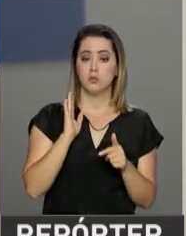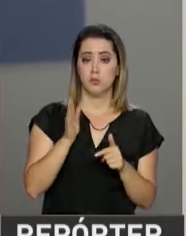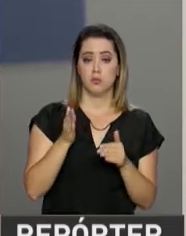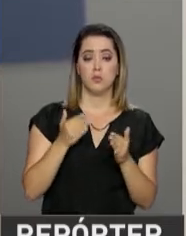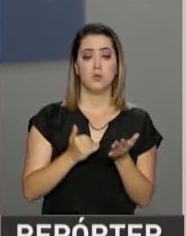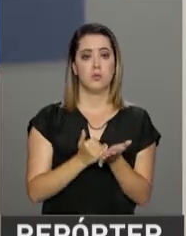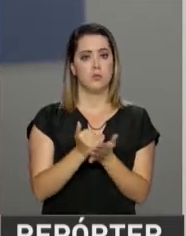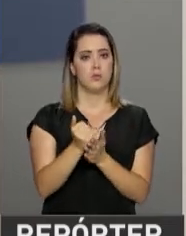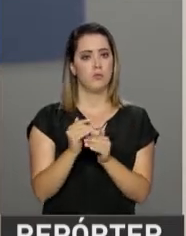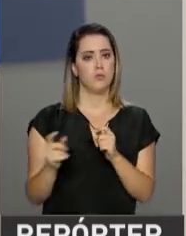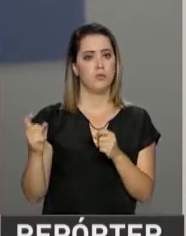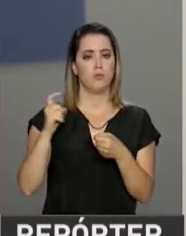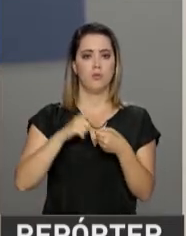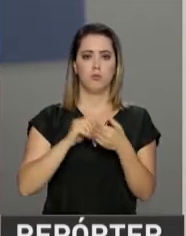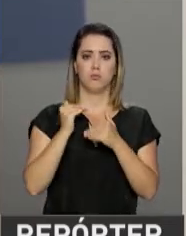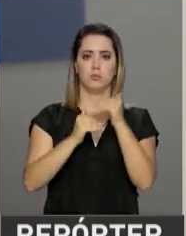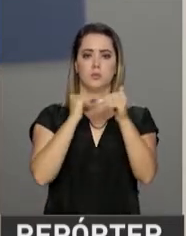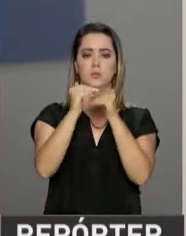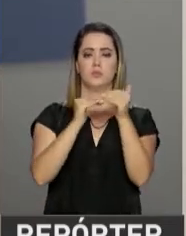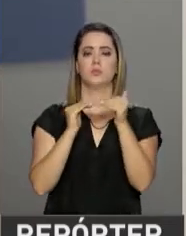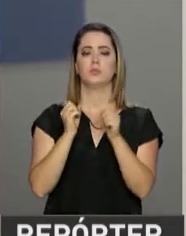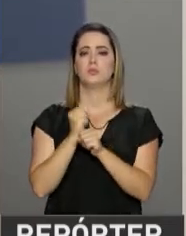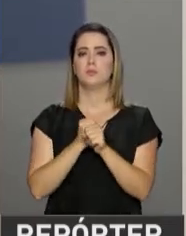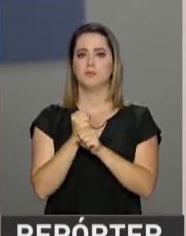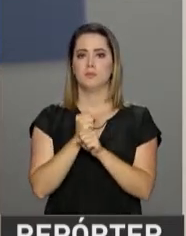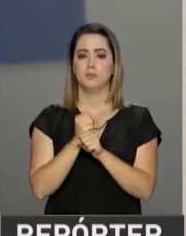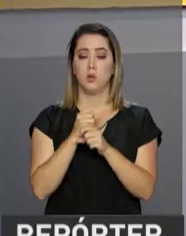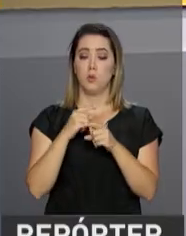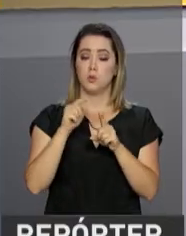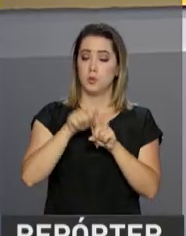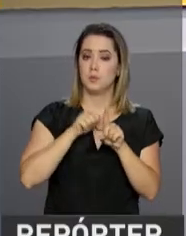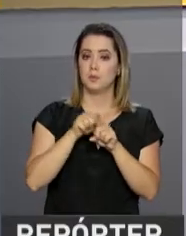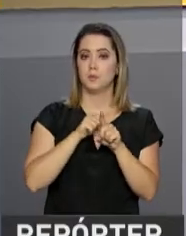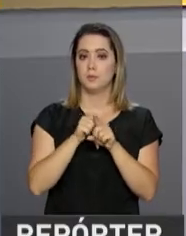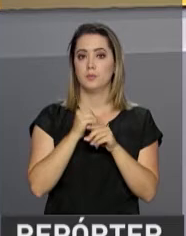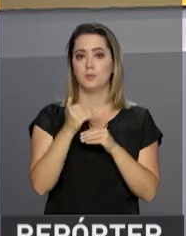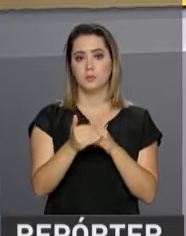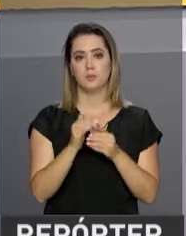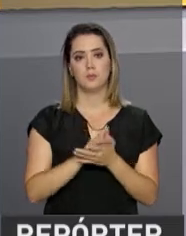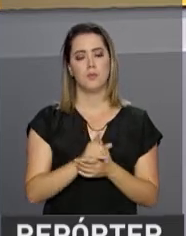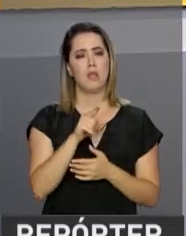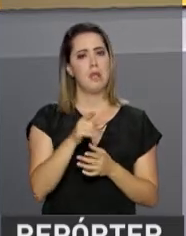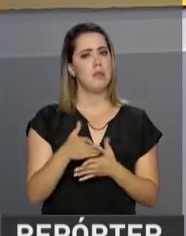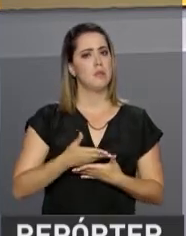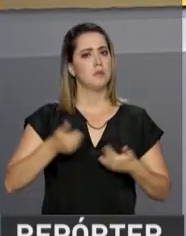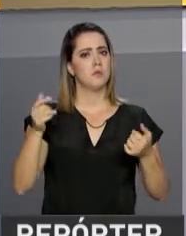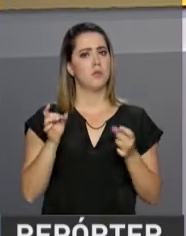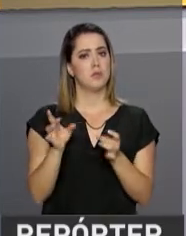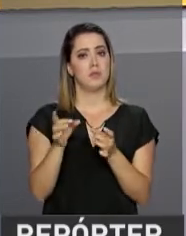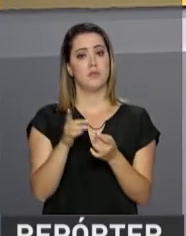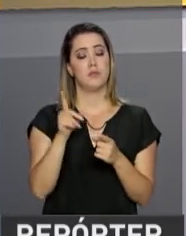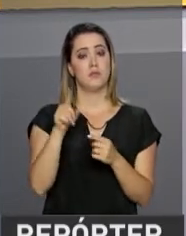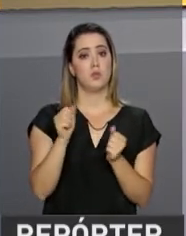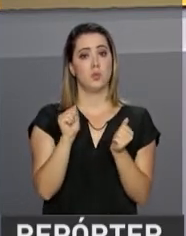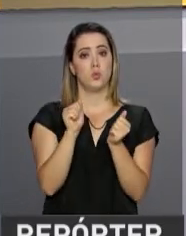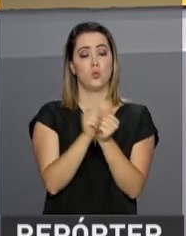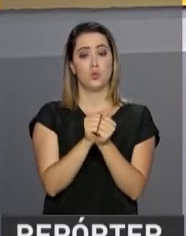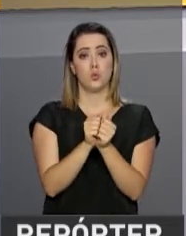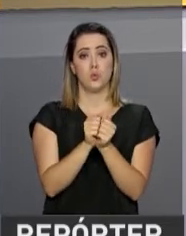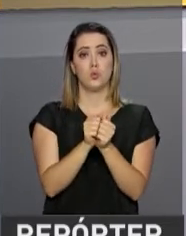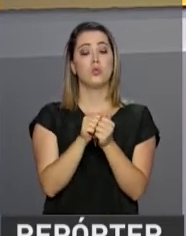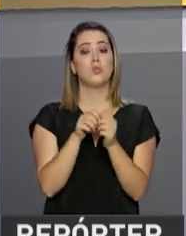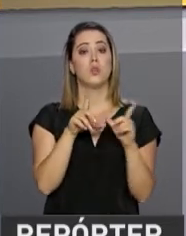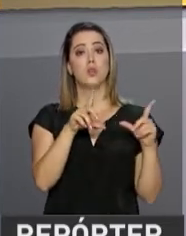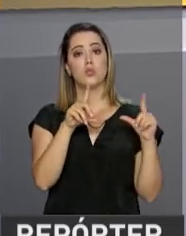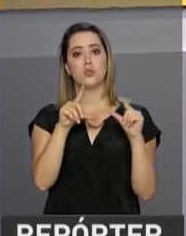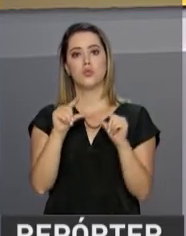vai acabar reagindo mais favoravelmente nos próximos meses ea melhora nas vendas do varejo veio acompanhada de uma